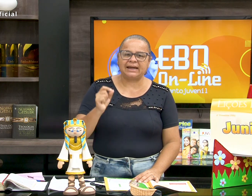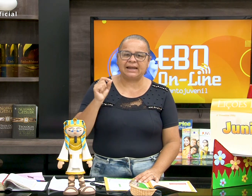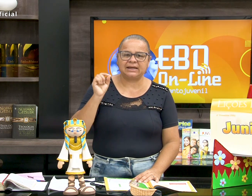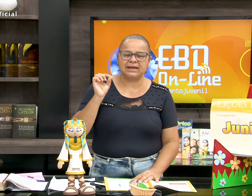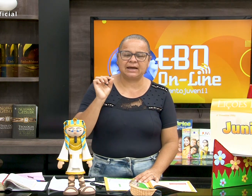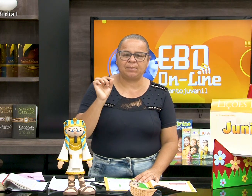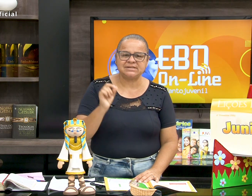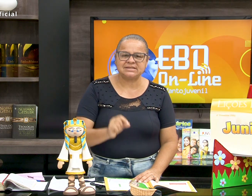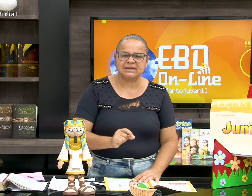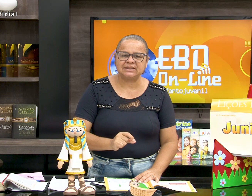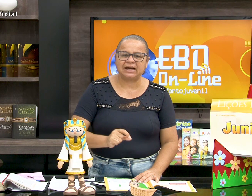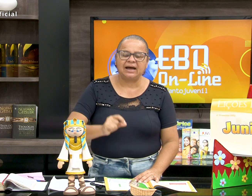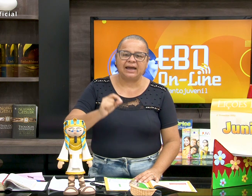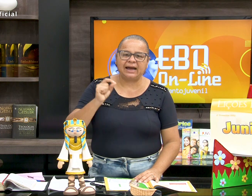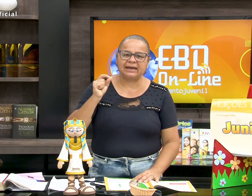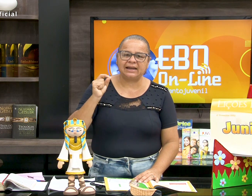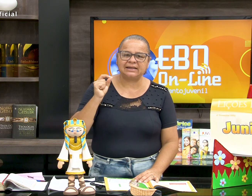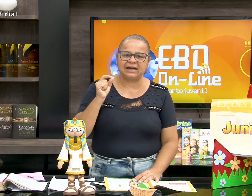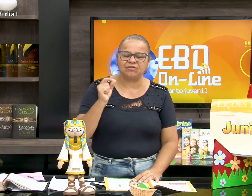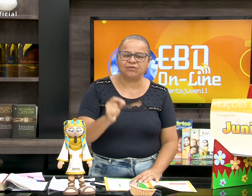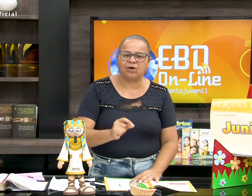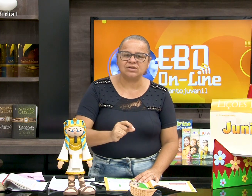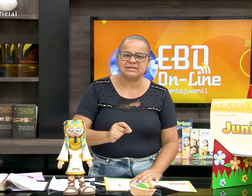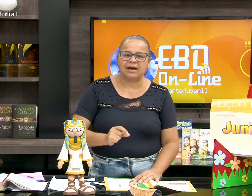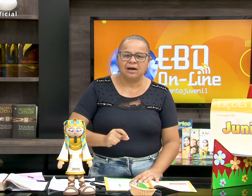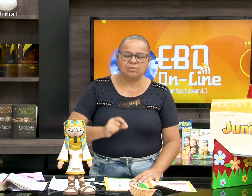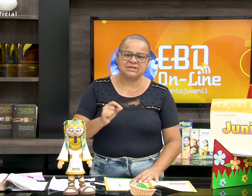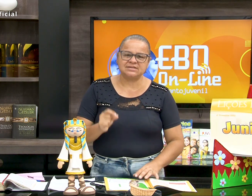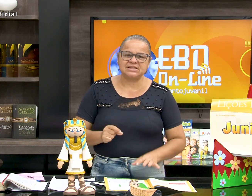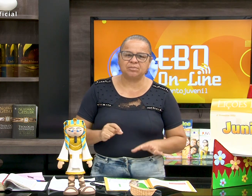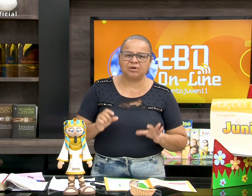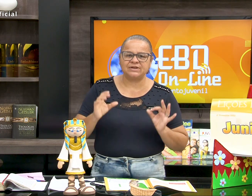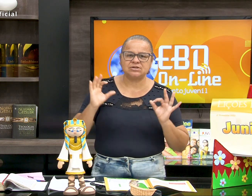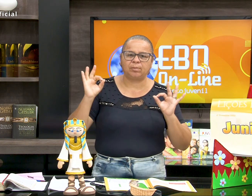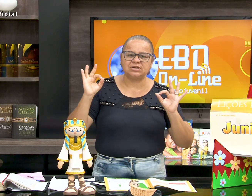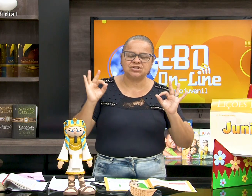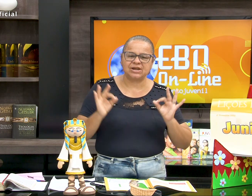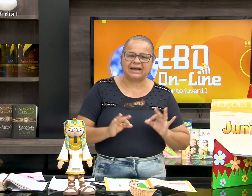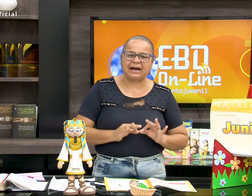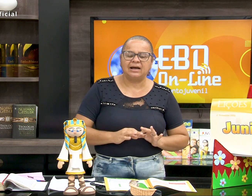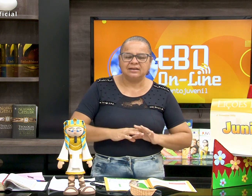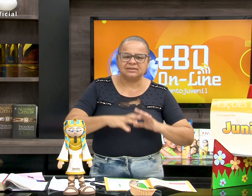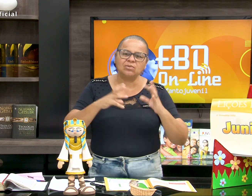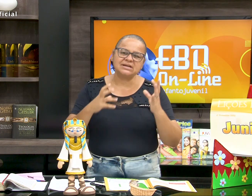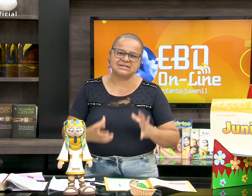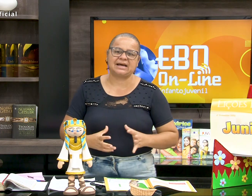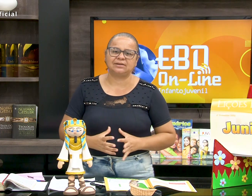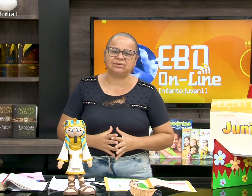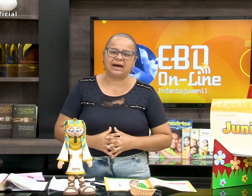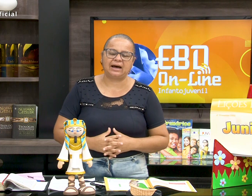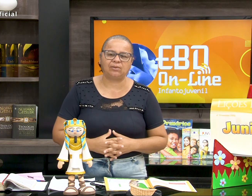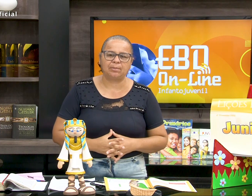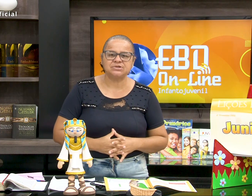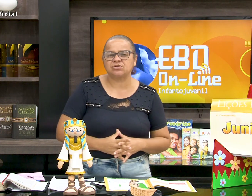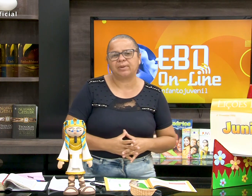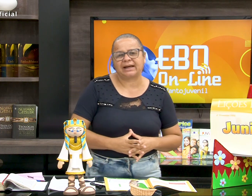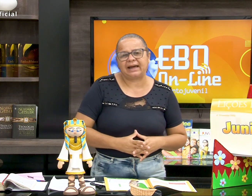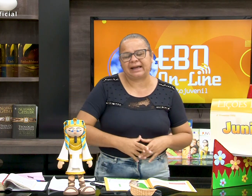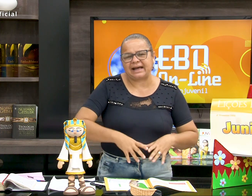Ele é aquele que capacita, é aquele que dá força. Muitas vezes o professor pode chegar tão cansado na